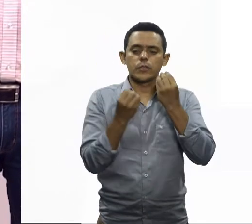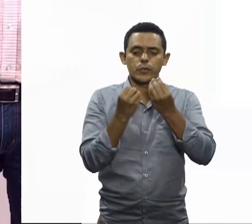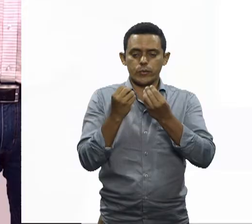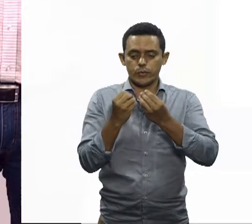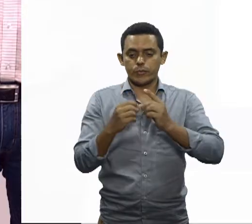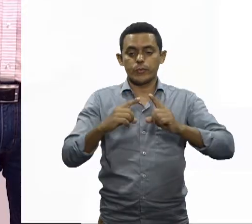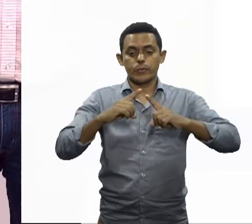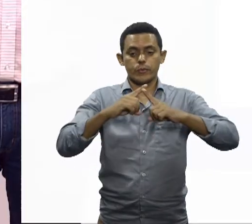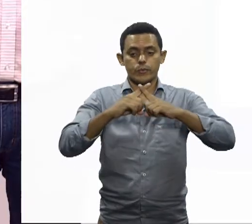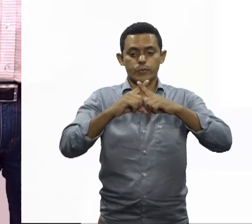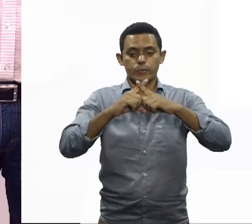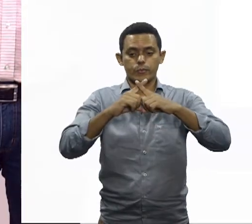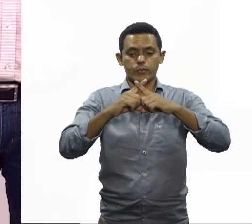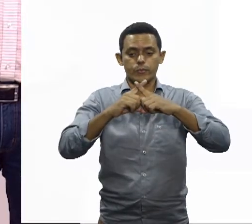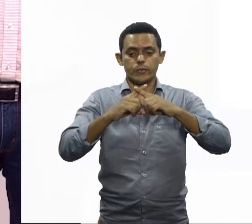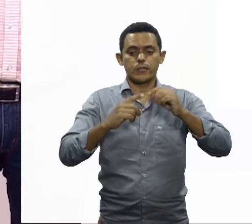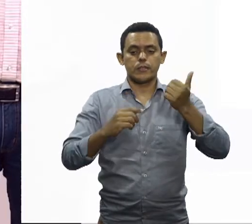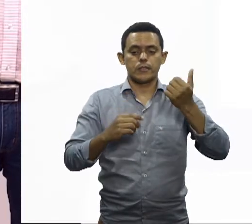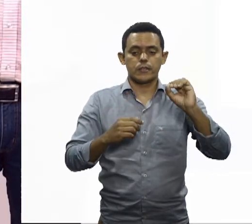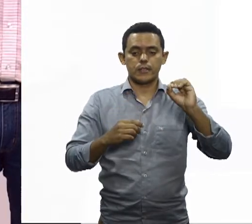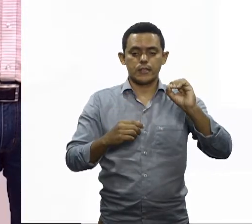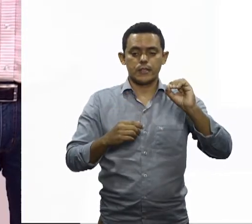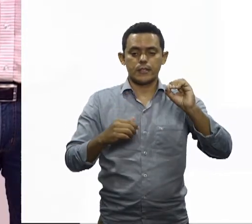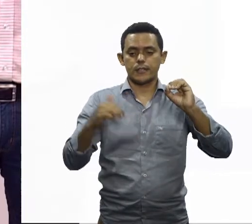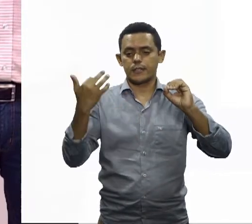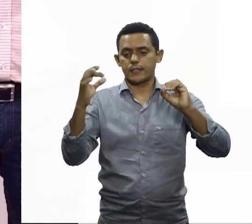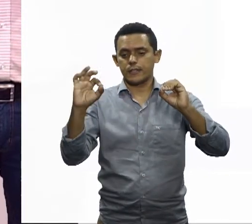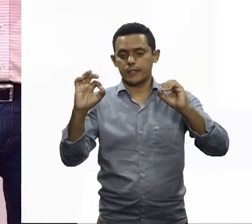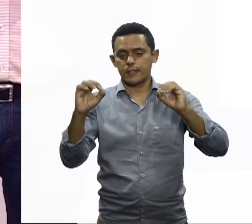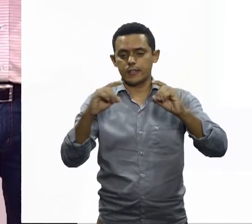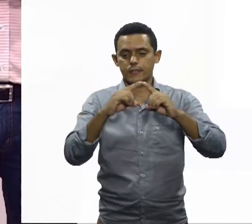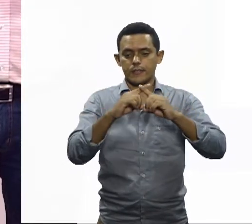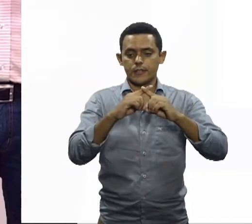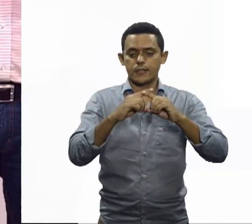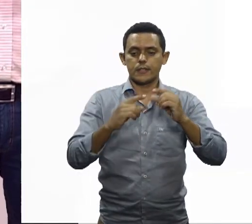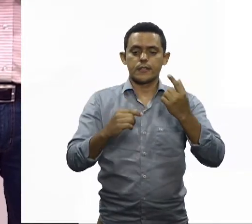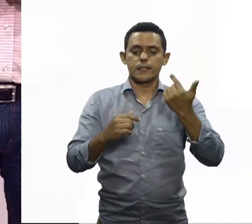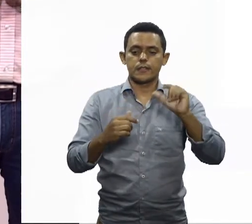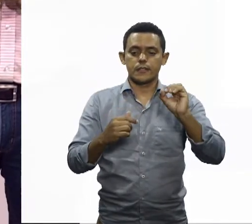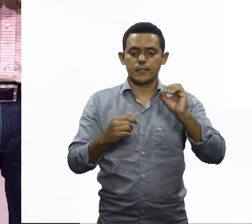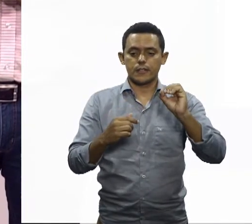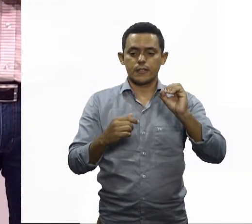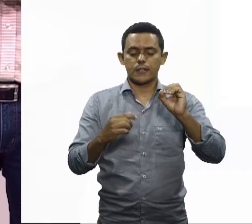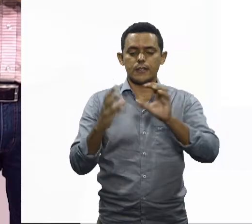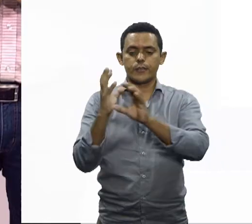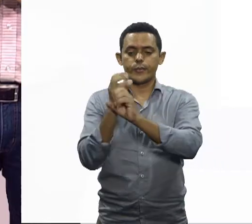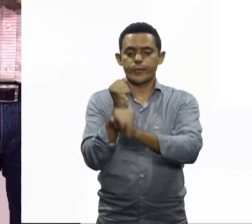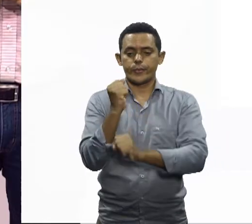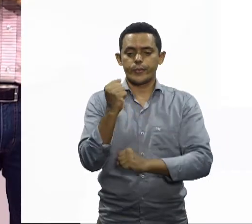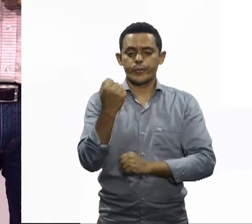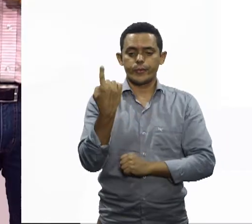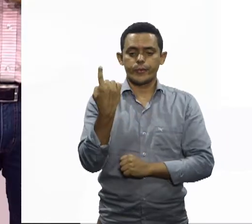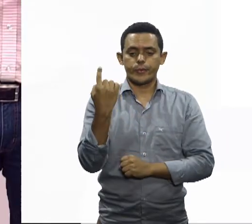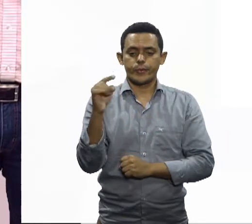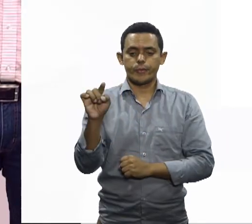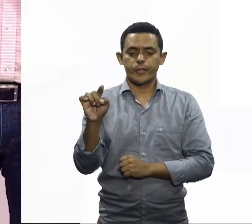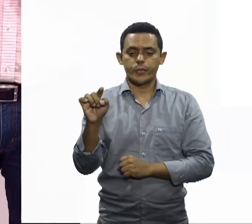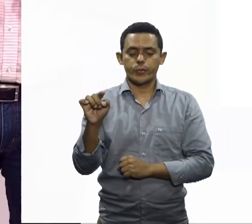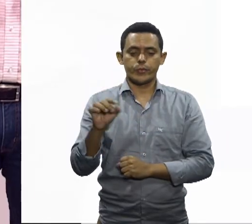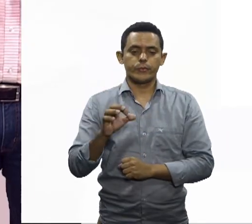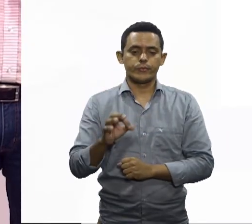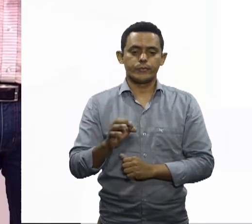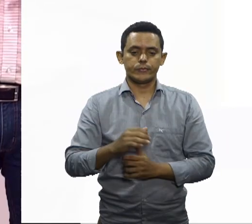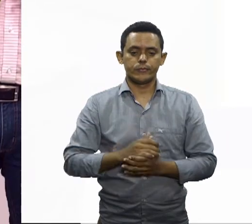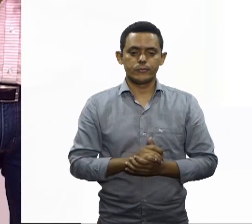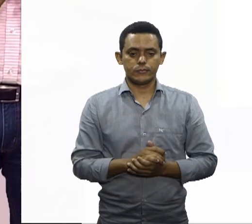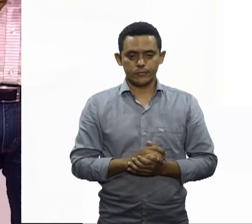3 10. Então, você vai multiplicar 10 vezes 10 vezes 10. Contamos quanto? 1.000 gramas. Então, agora vamos